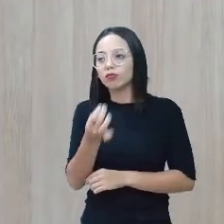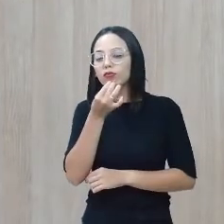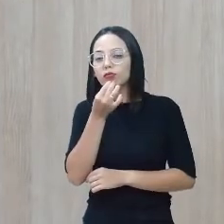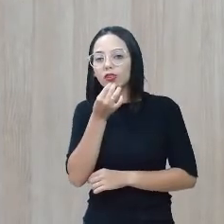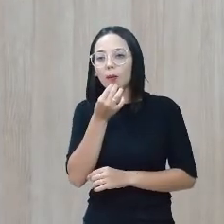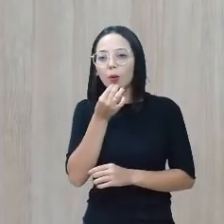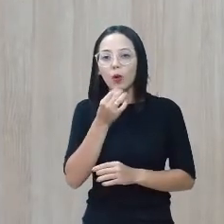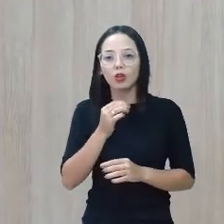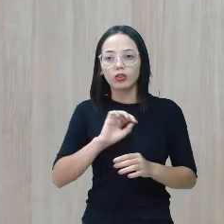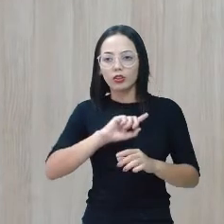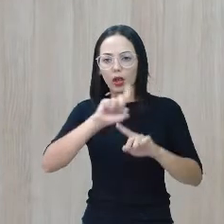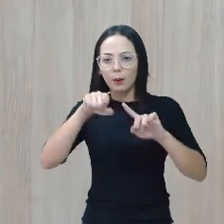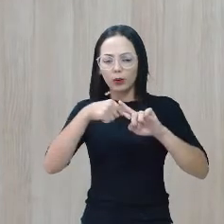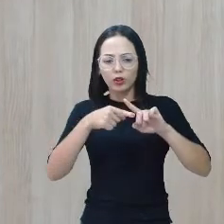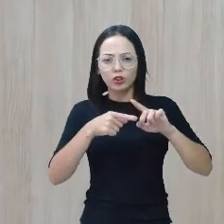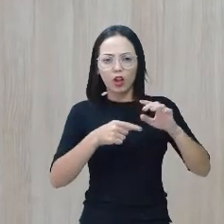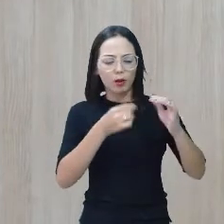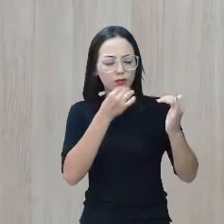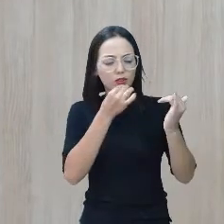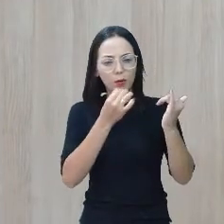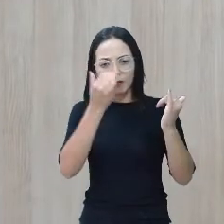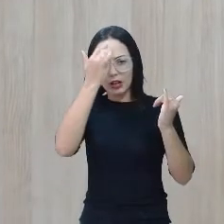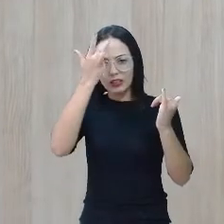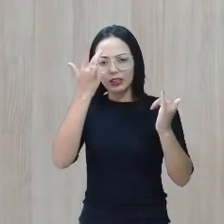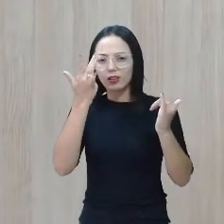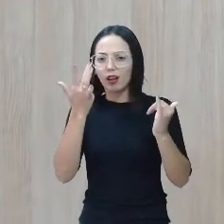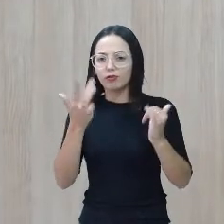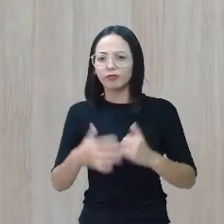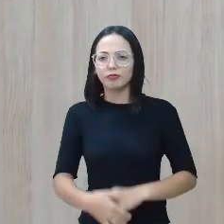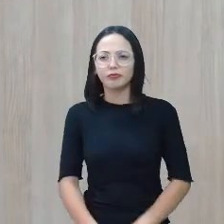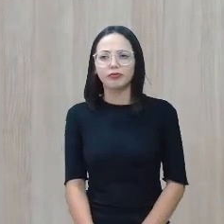possa tirar depois, então, para facilitar até isso também.